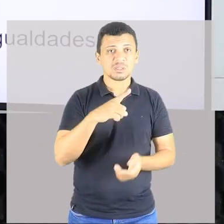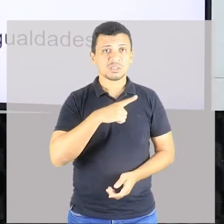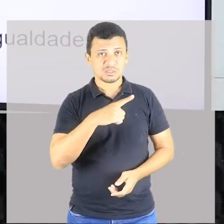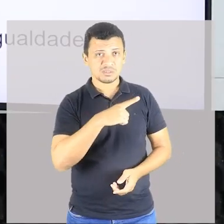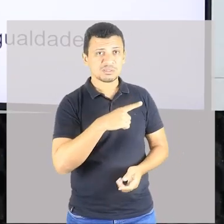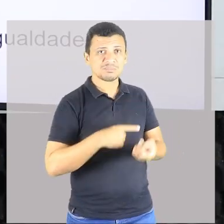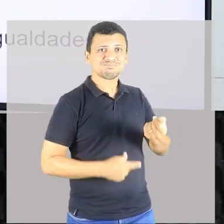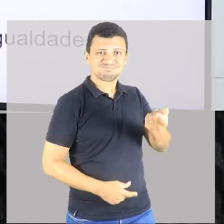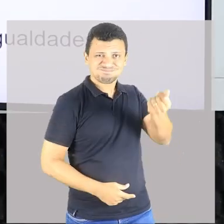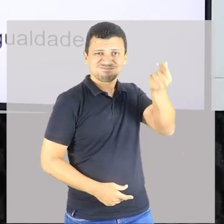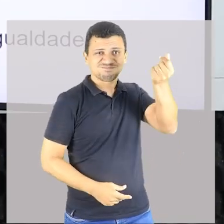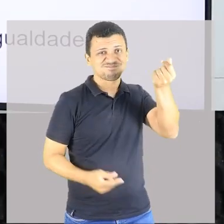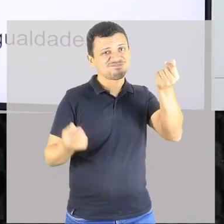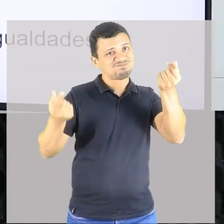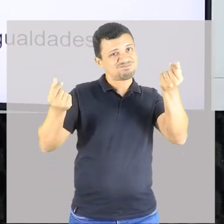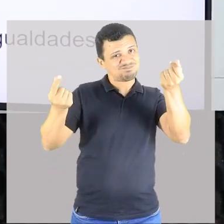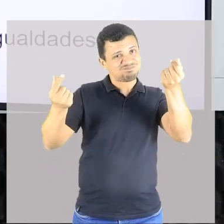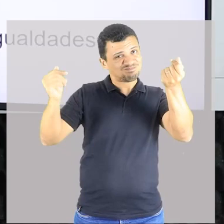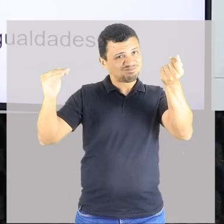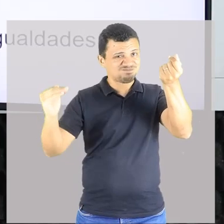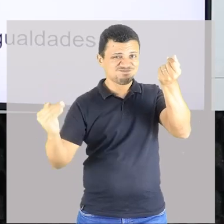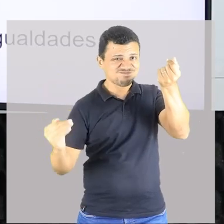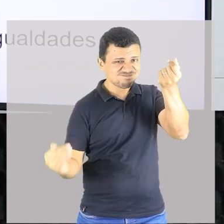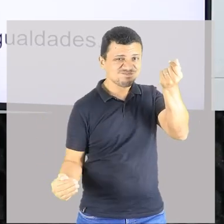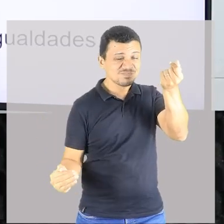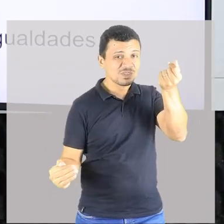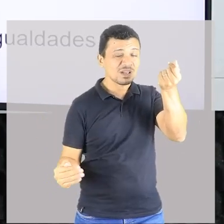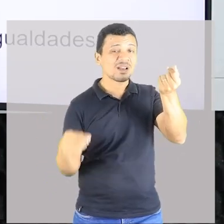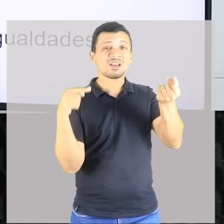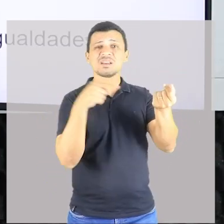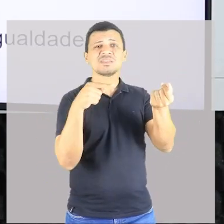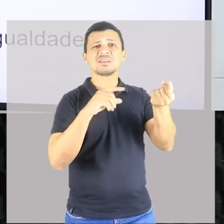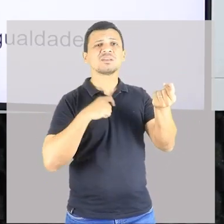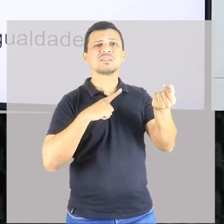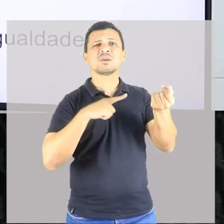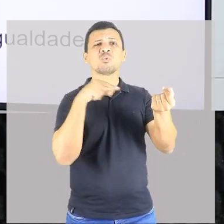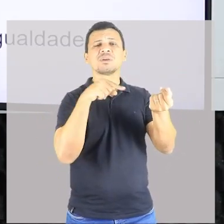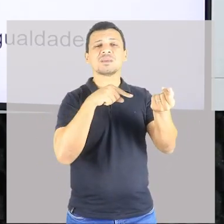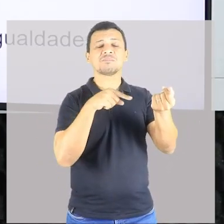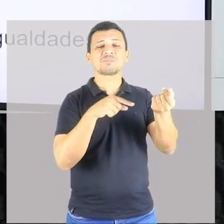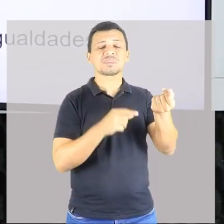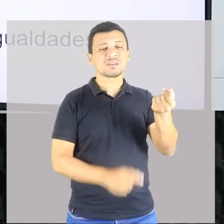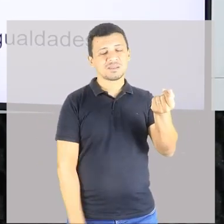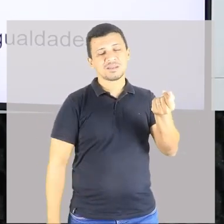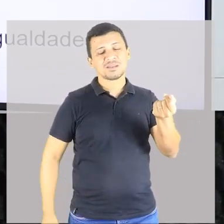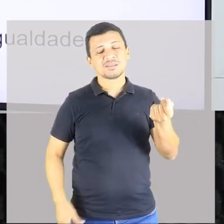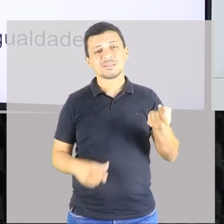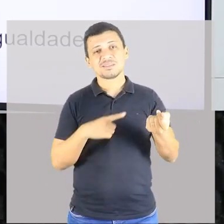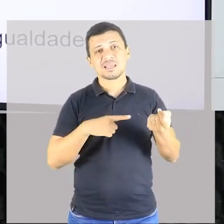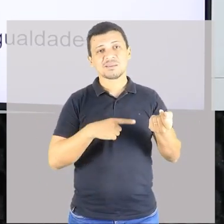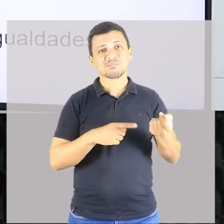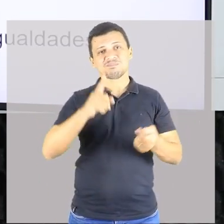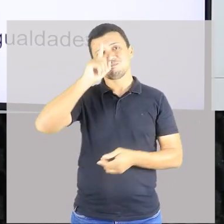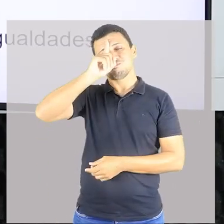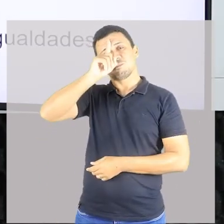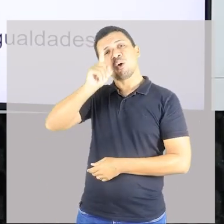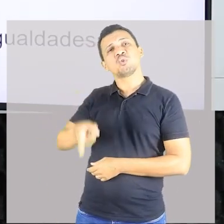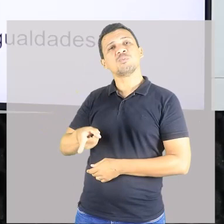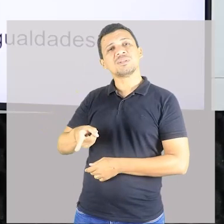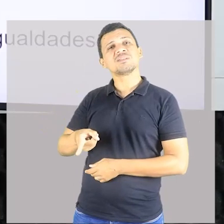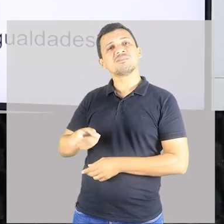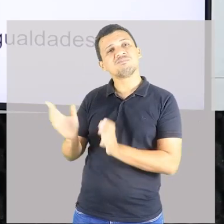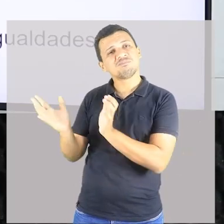mais e outros que possuem menos, os que tendem a possuir mais tendem a consolidar ainda mais sua dominação